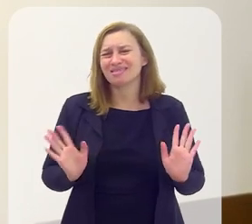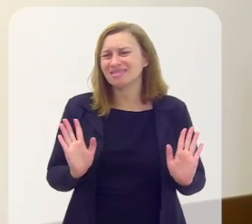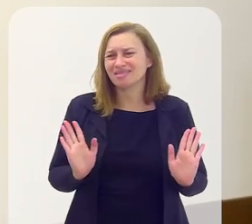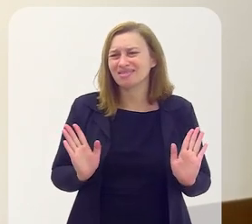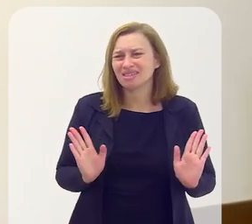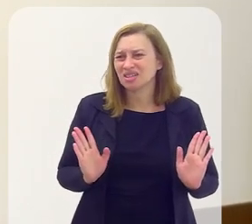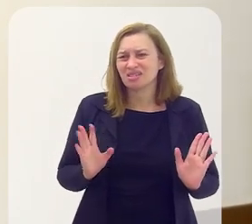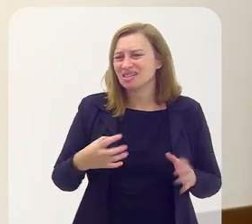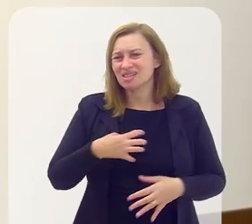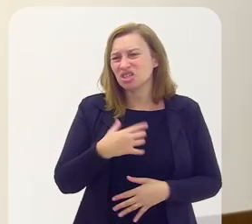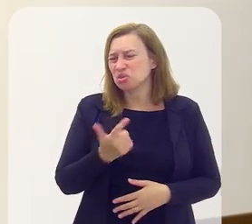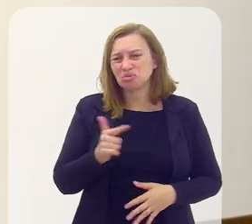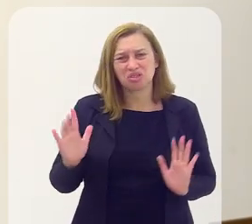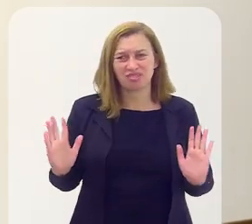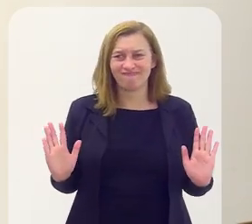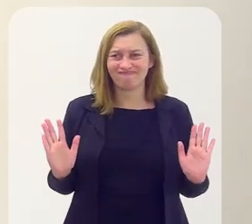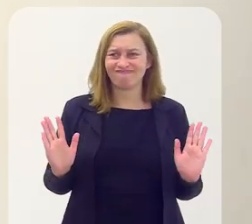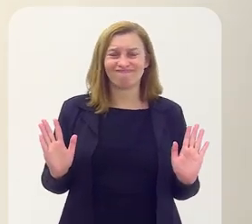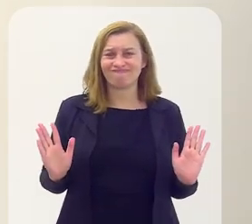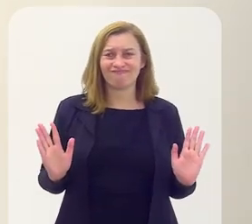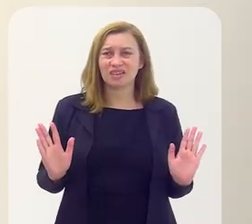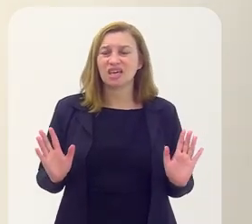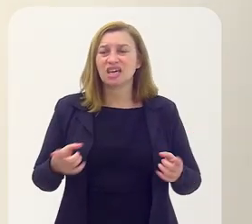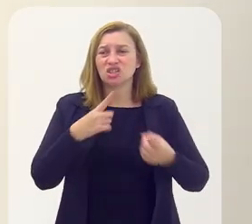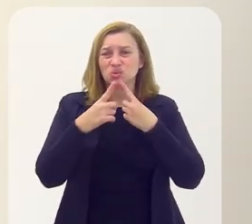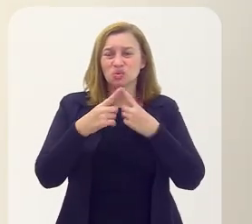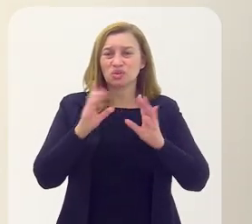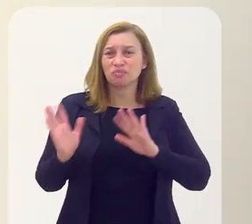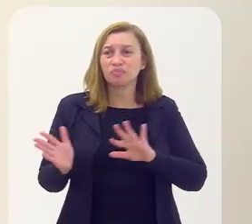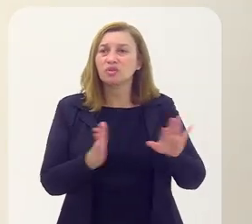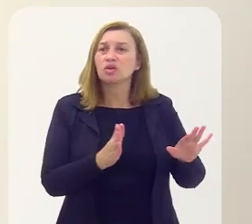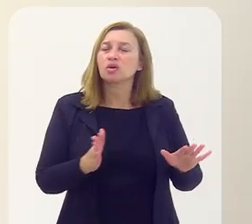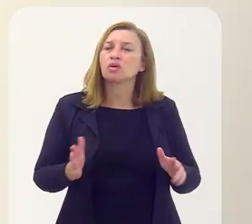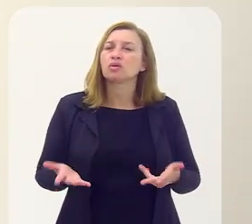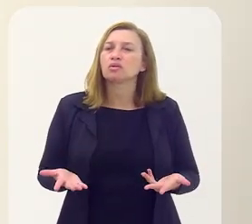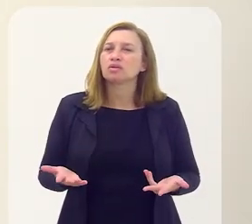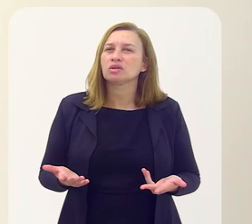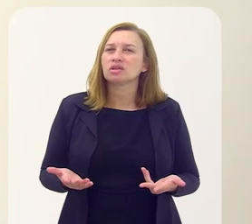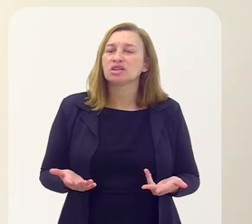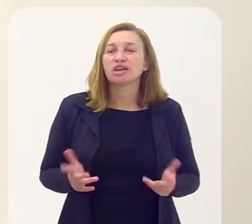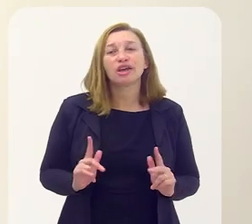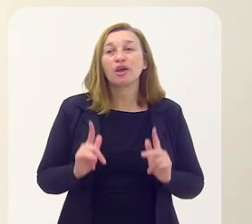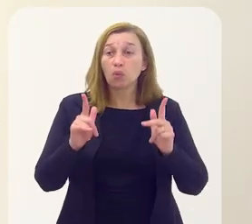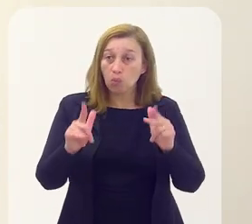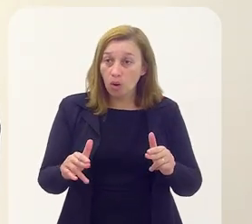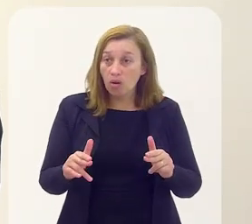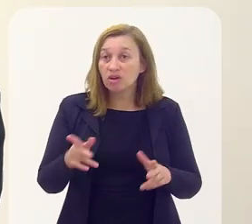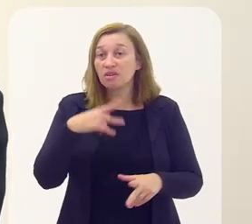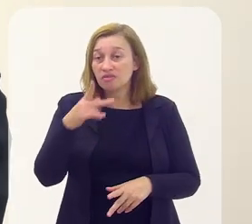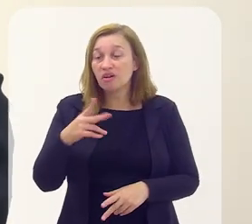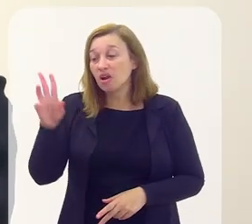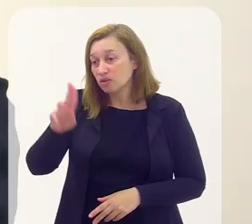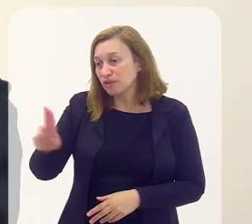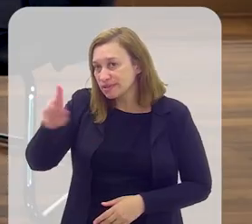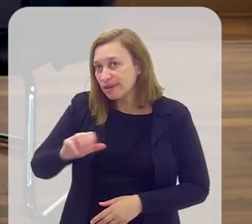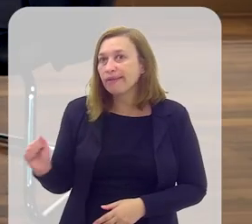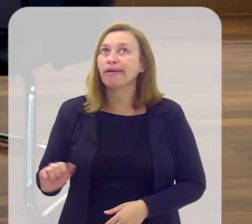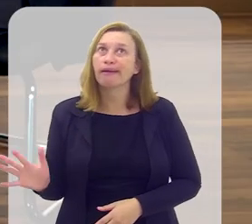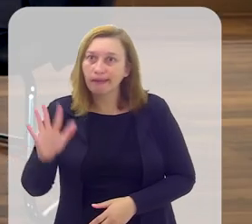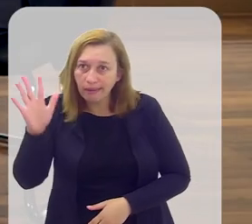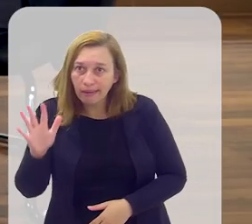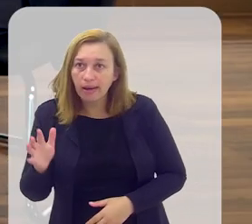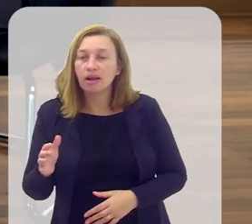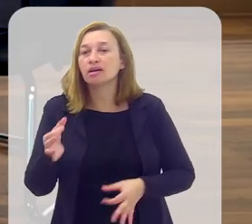é filigrana, né? Não faz sentido nenhum esse tipo de discussão. O poder... Como parente, são os mesmos que dizem que a